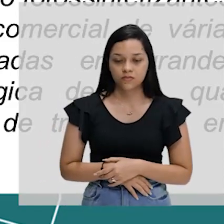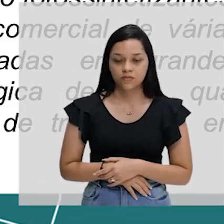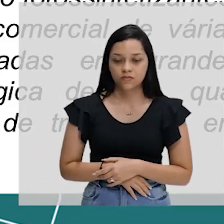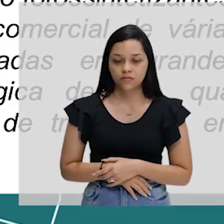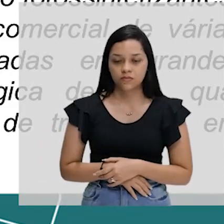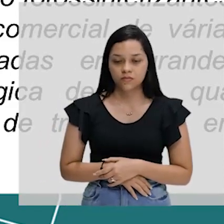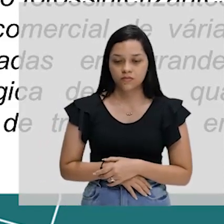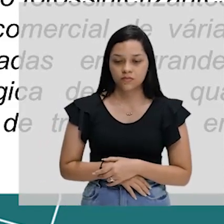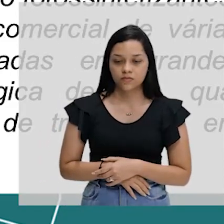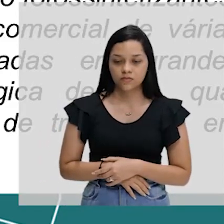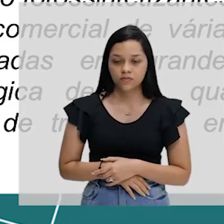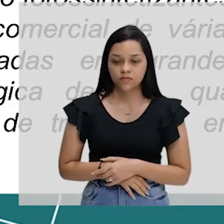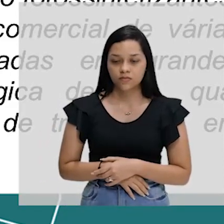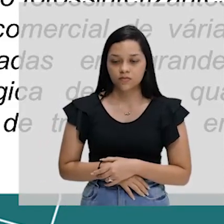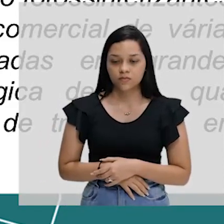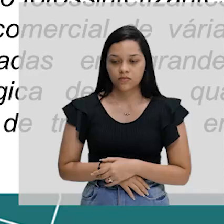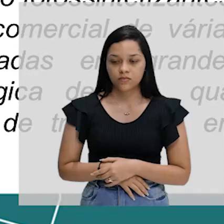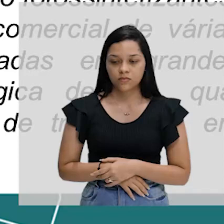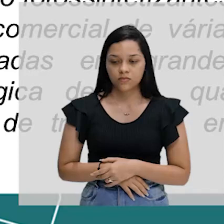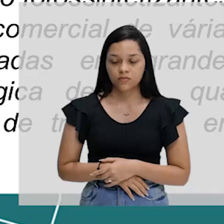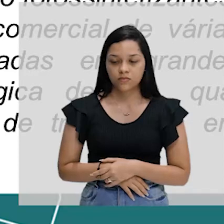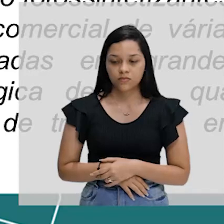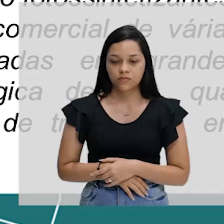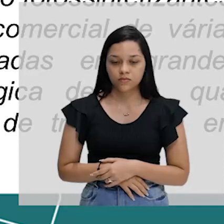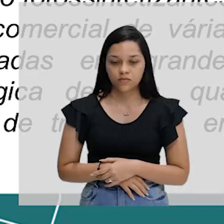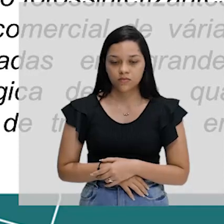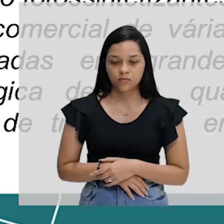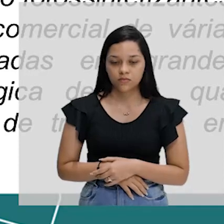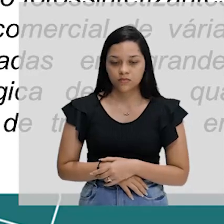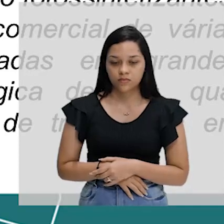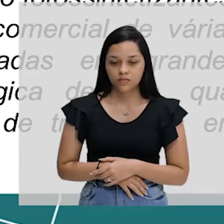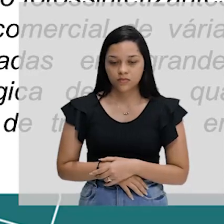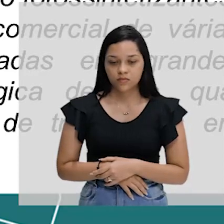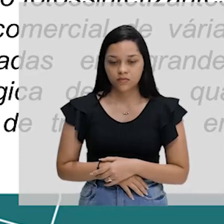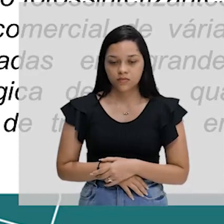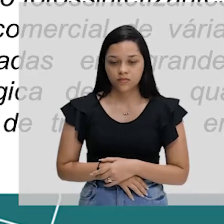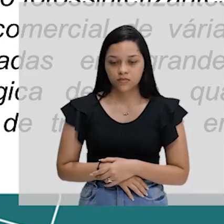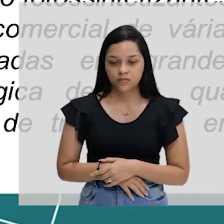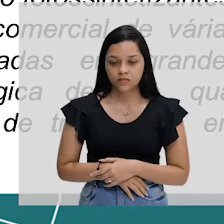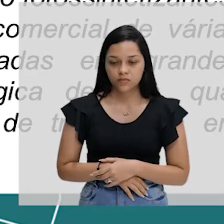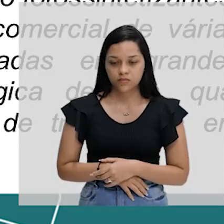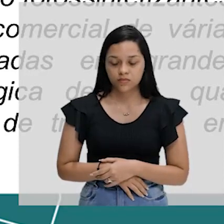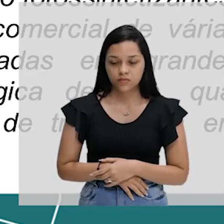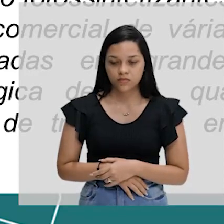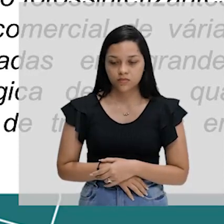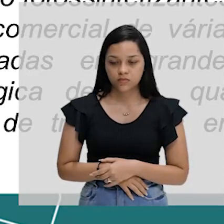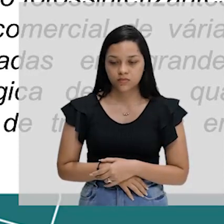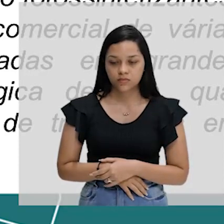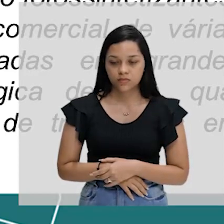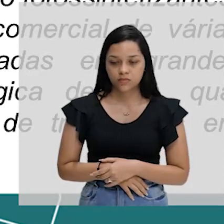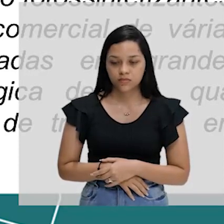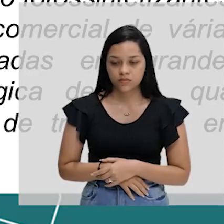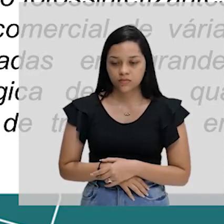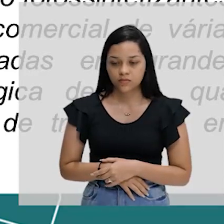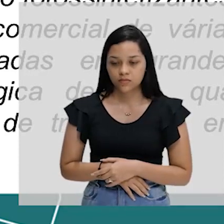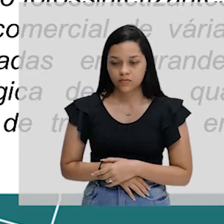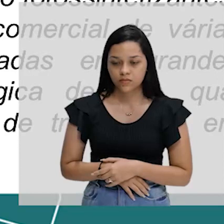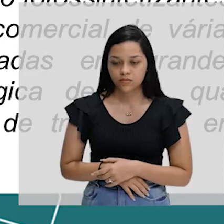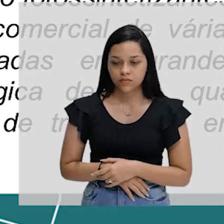hospedeira, resultou no aumento quantitativo da produção de proteínas recombinantes com diversas